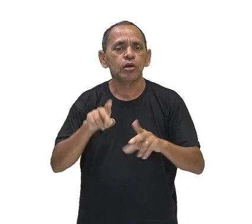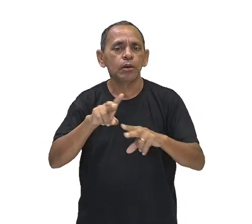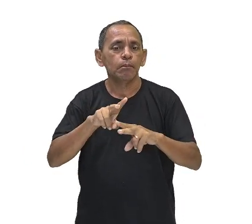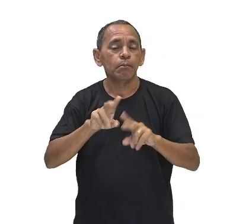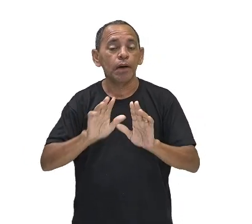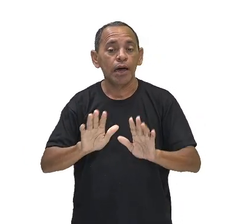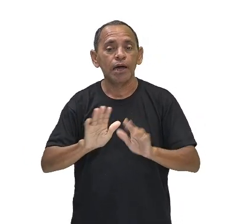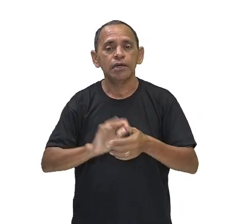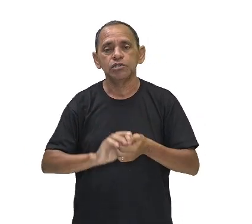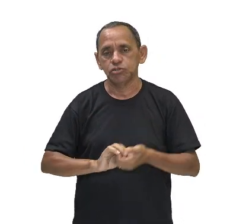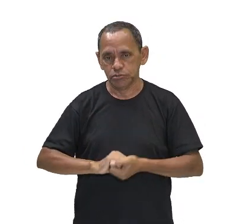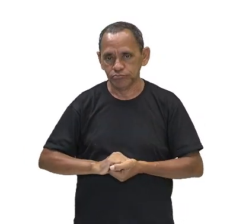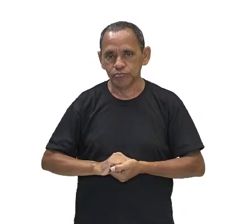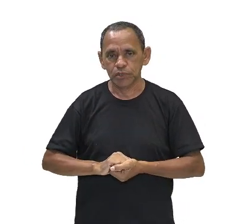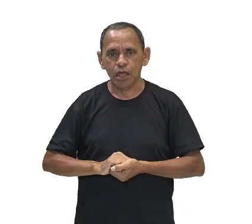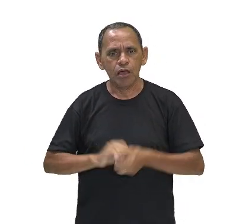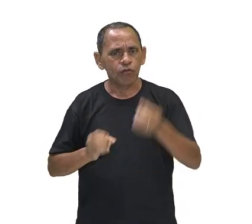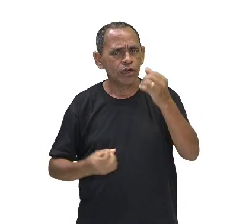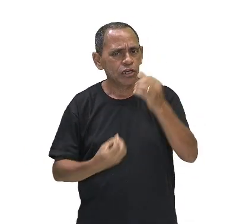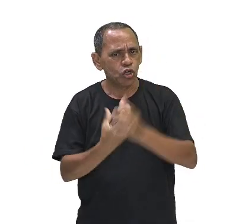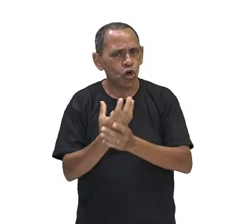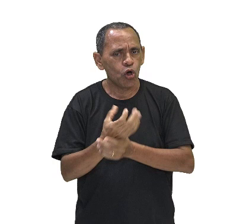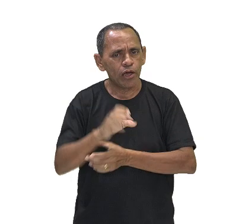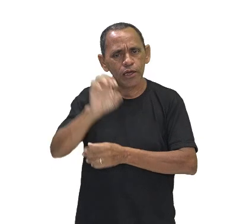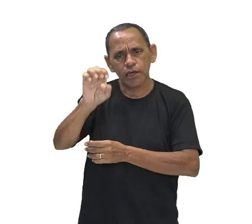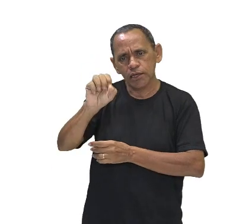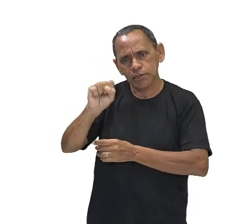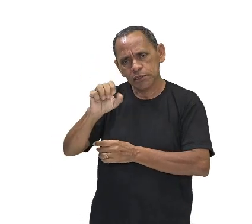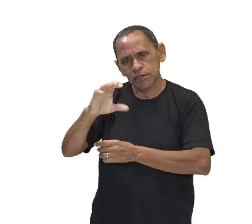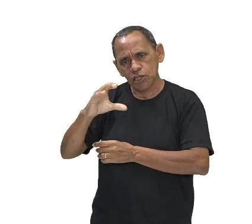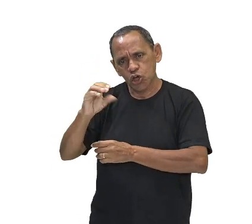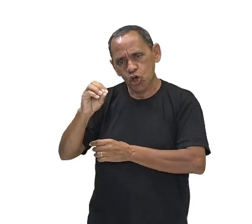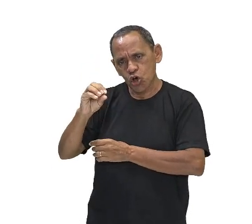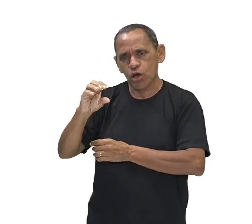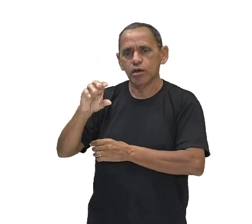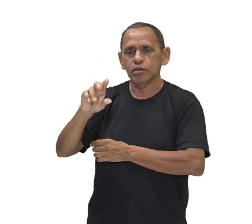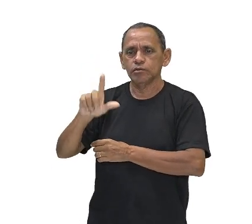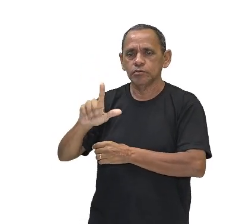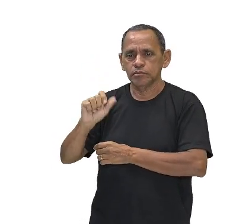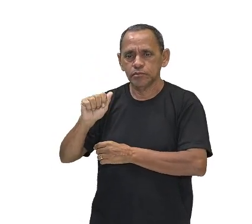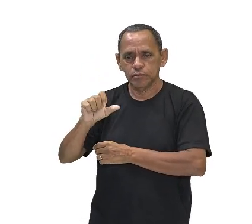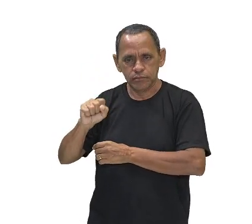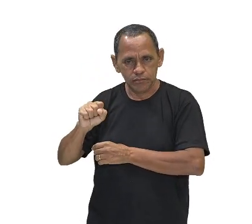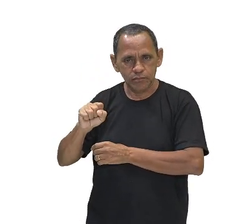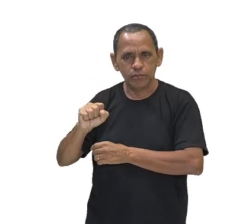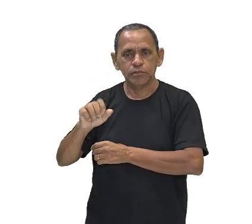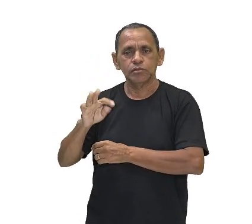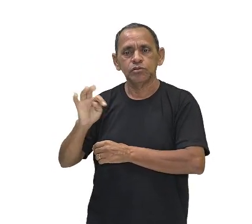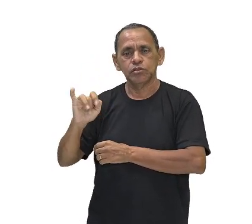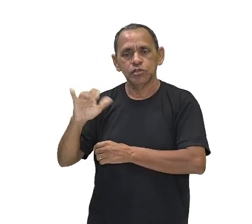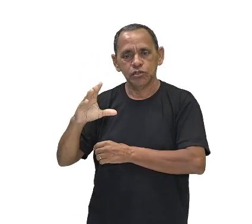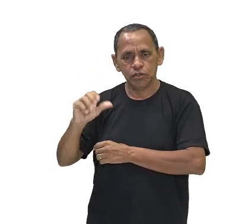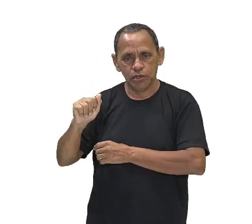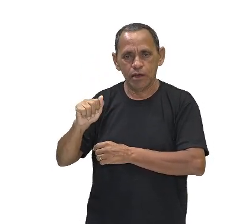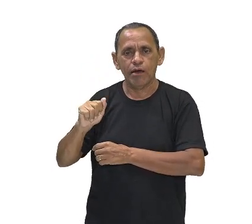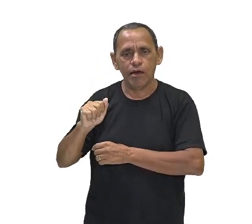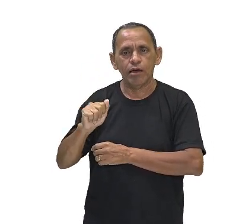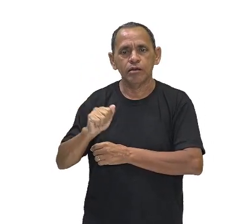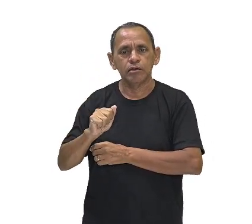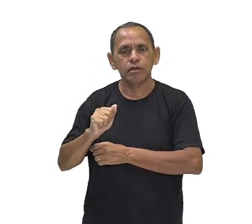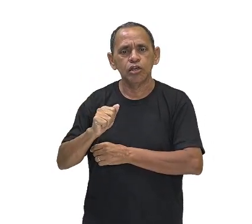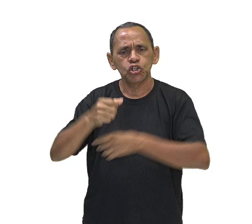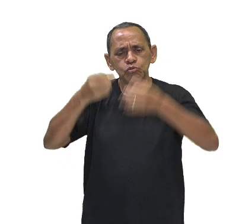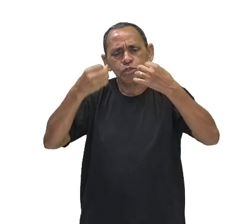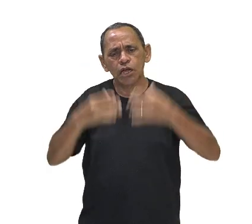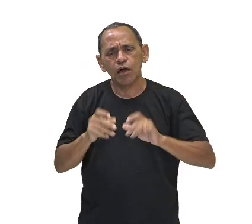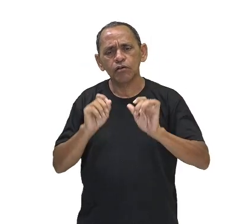a escolástica, que dizia, dentre muitas coisas, o seguinte com relação à sociedade. Ok,